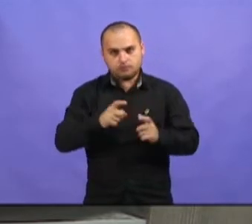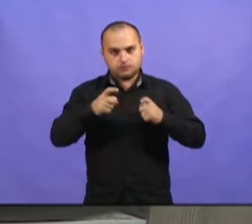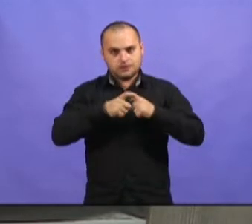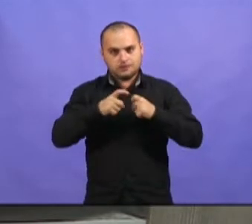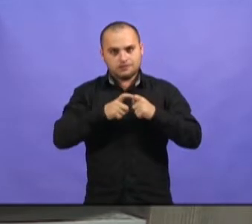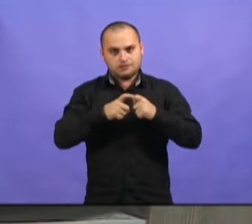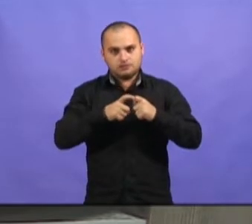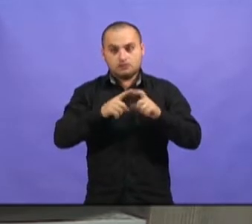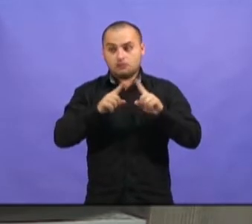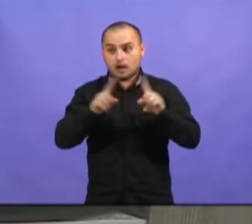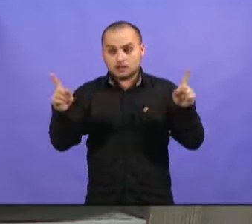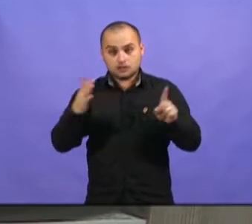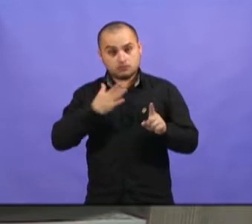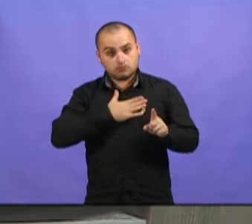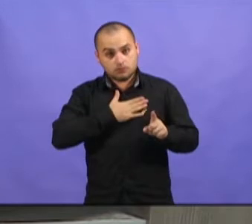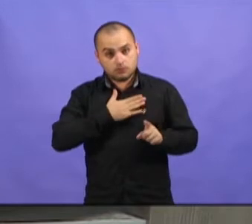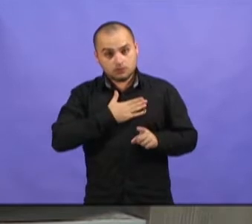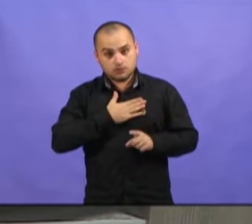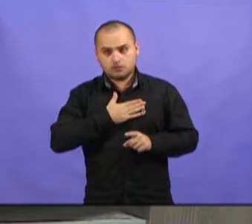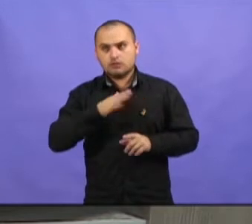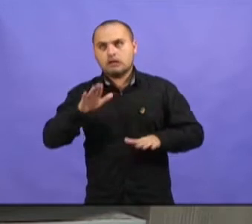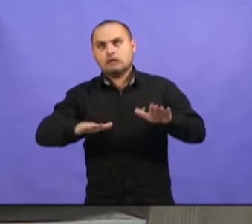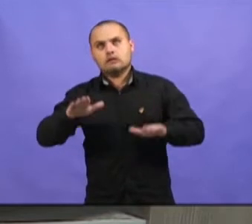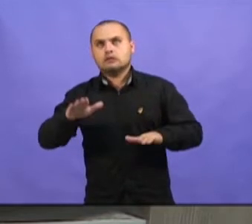minha qualidade cirúrgica estava lá em